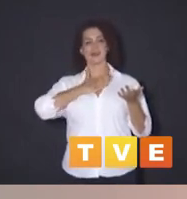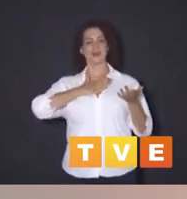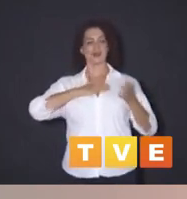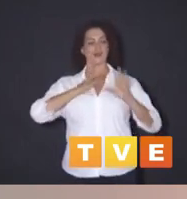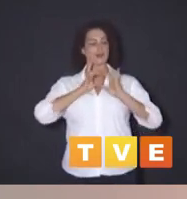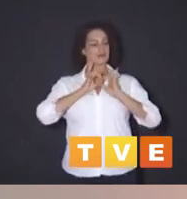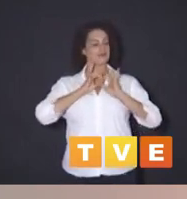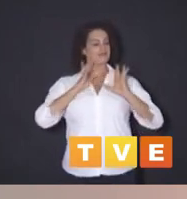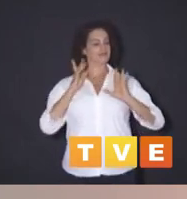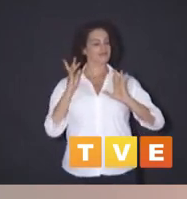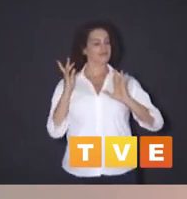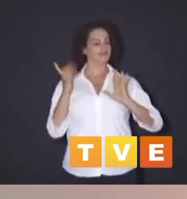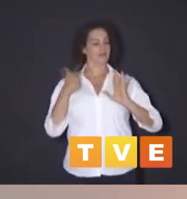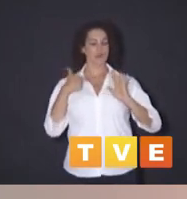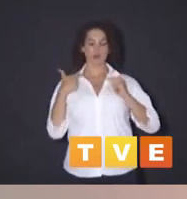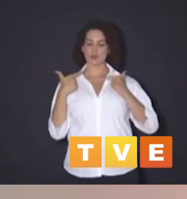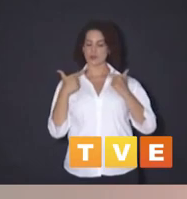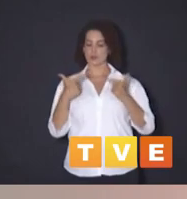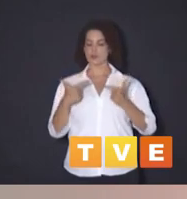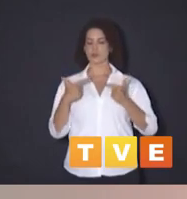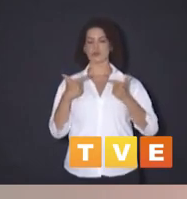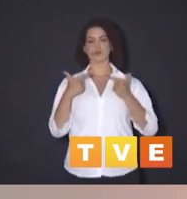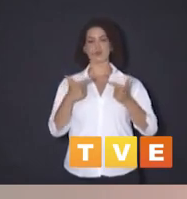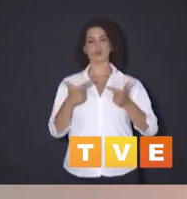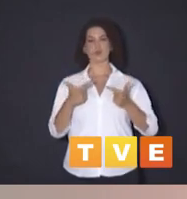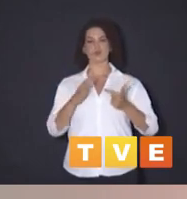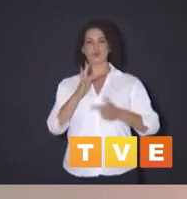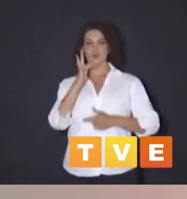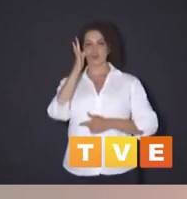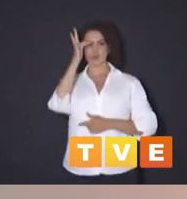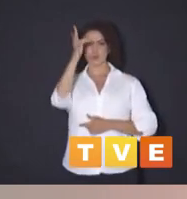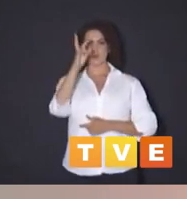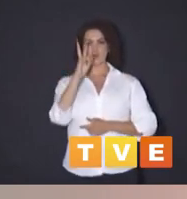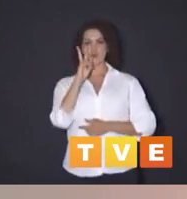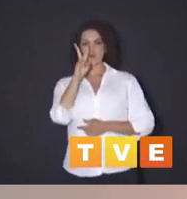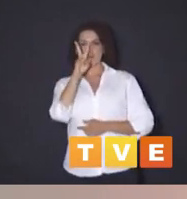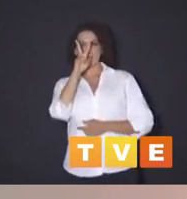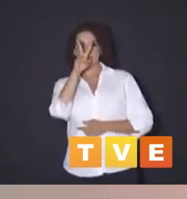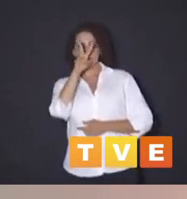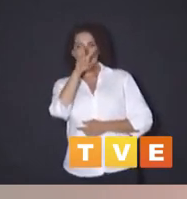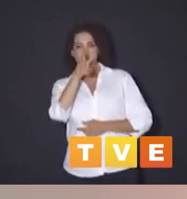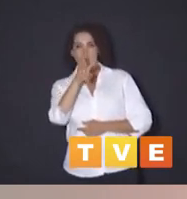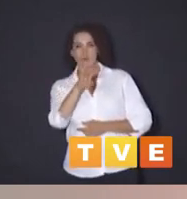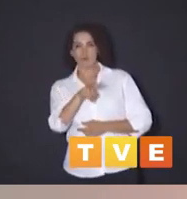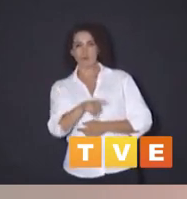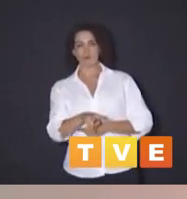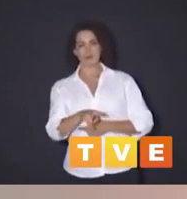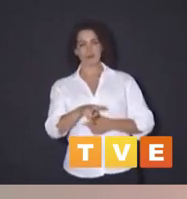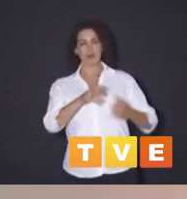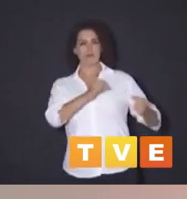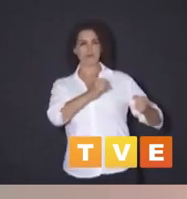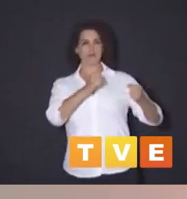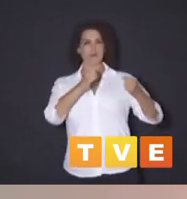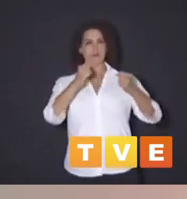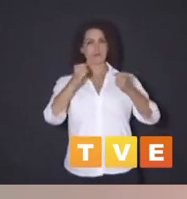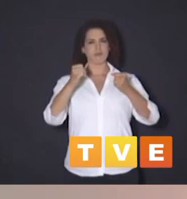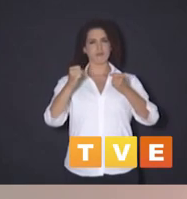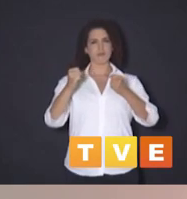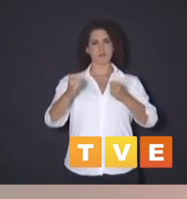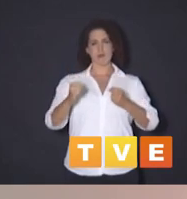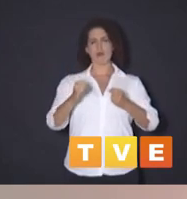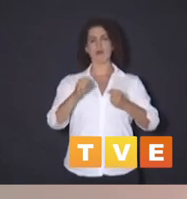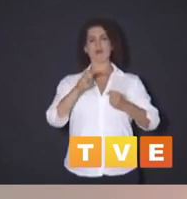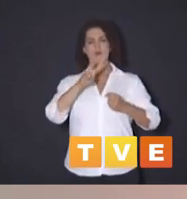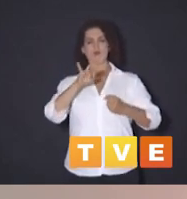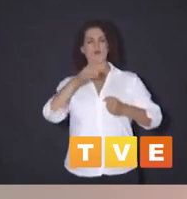para que eu possa um dia contemplar ti dominadora em ferro e do transporte direi que